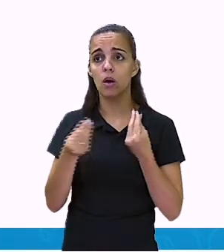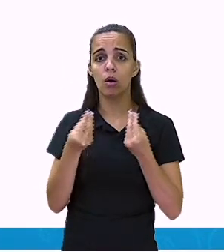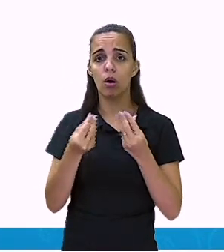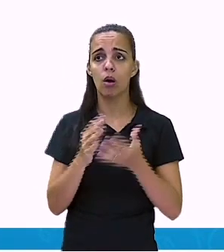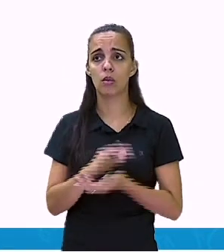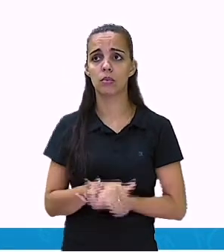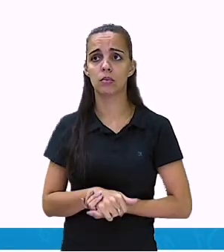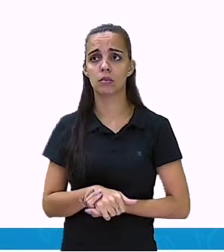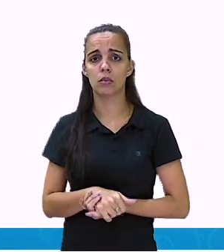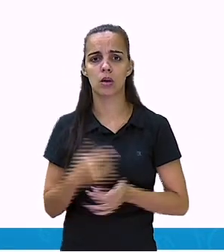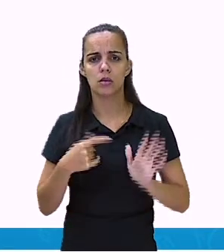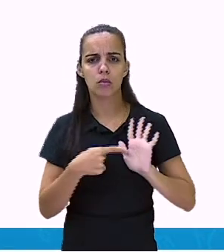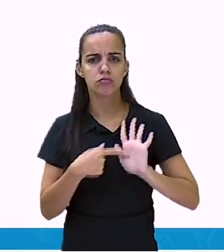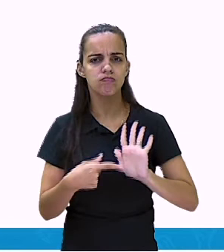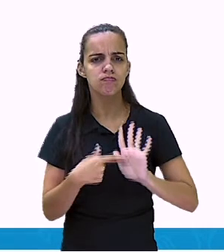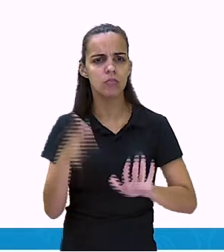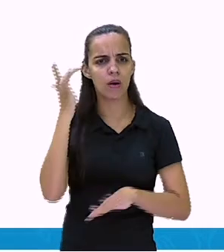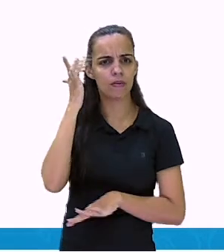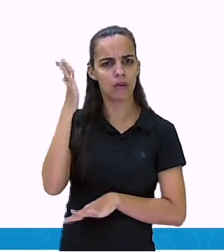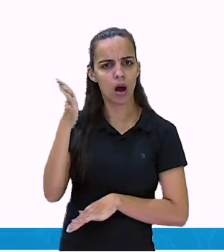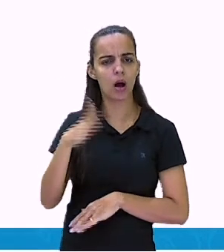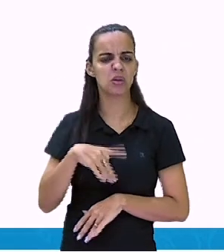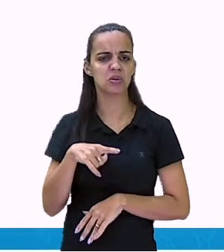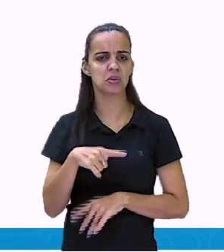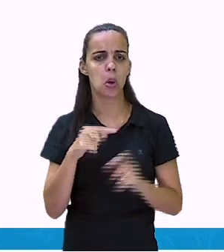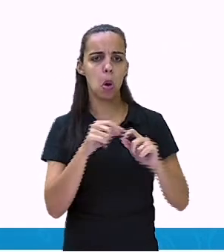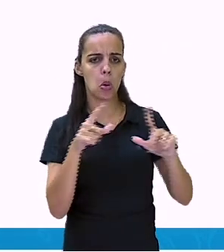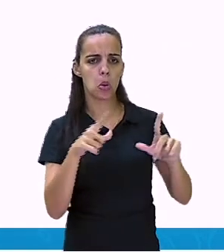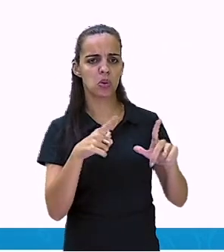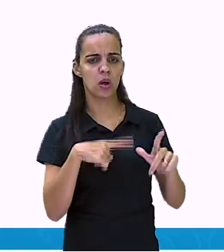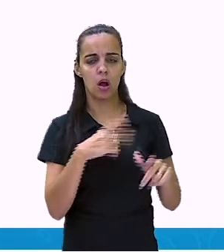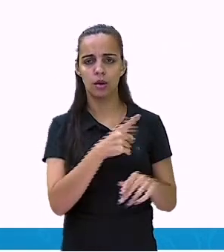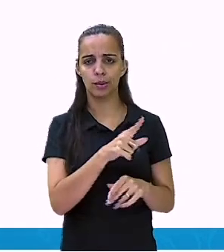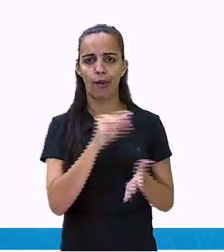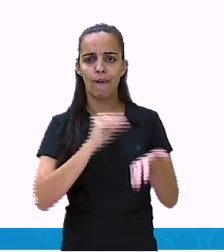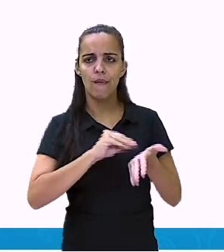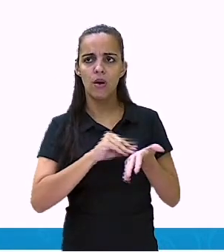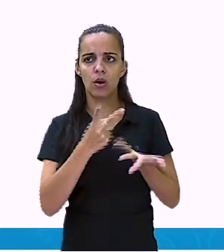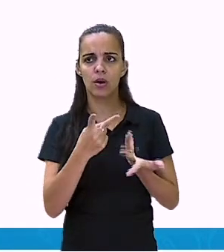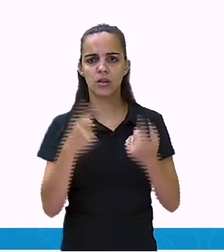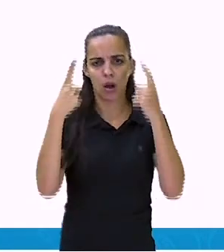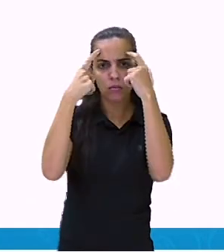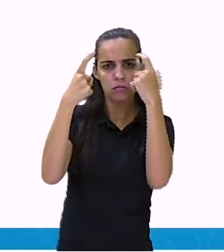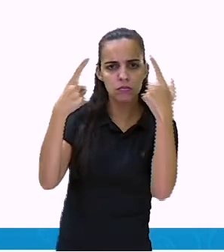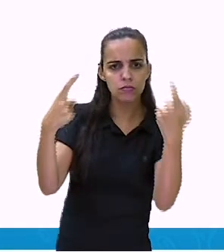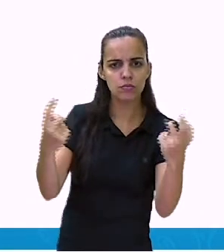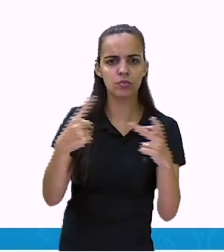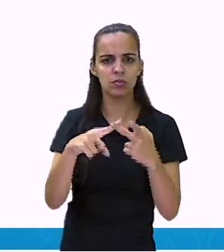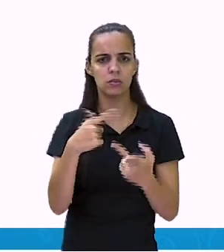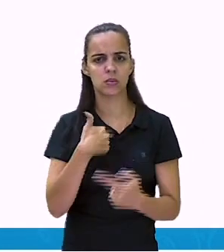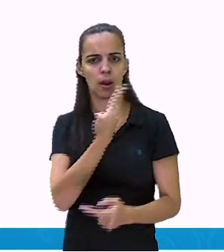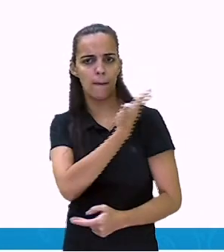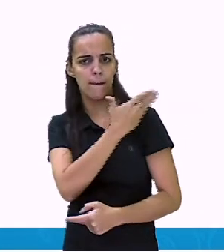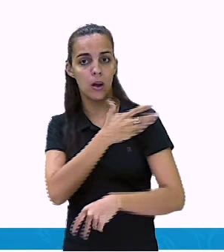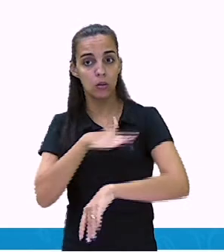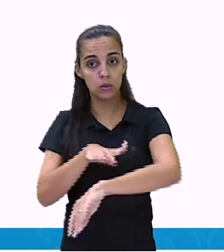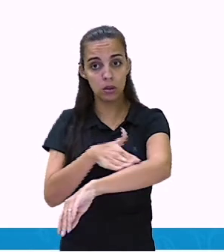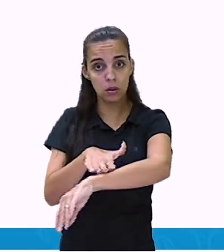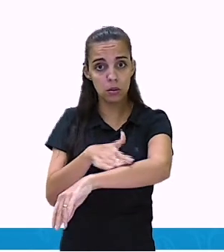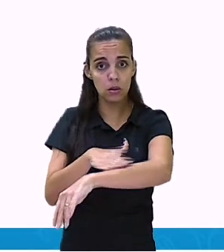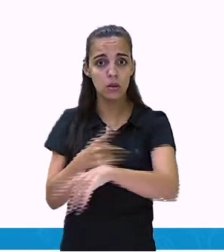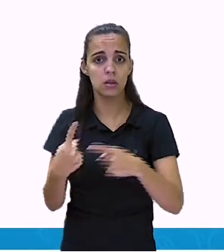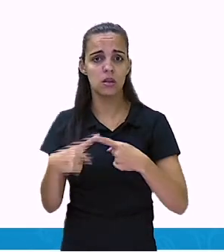exposição fácil a conteúdos impróprios, a violência, o racismo,